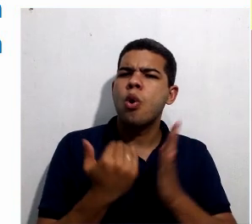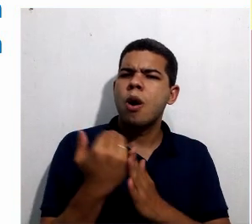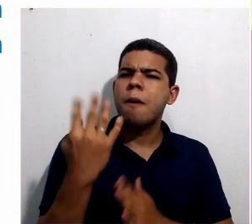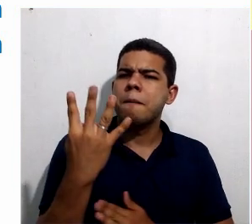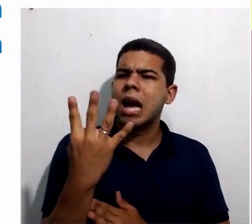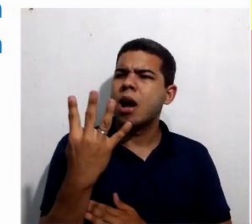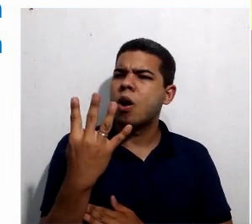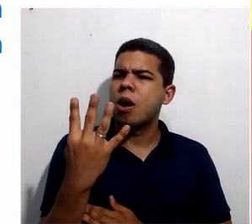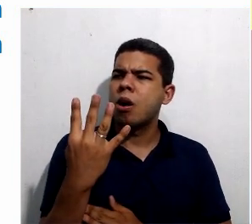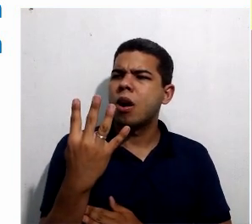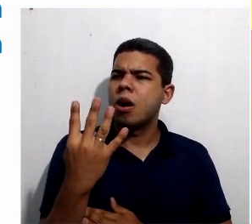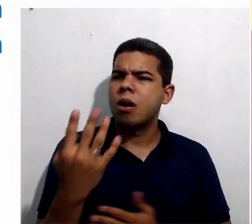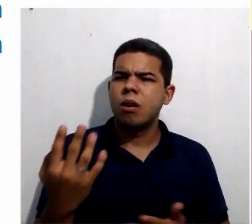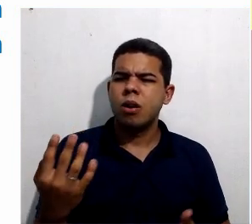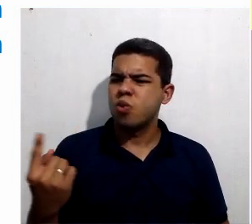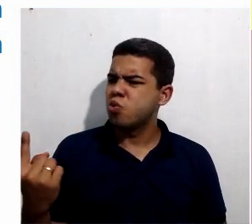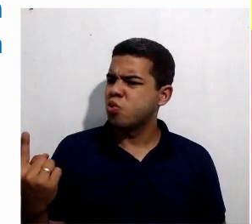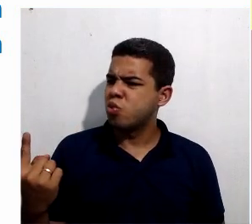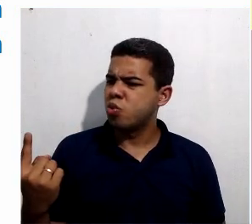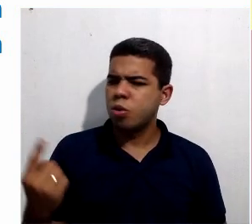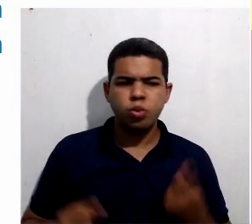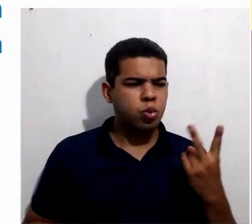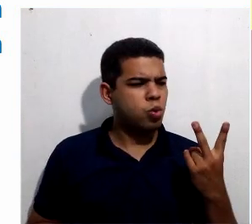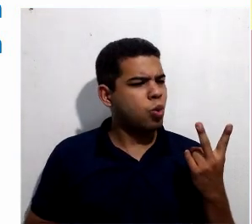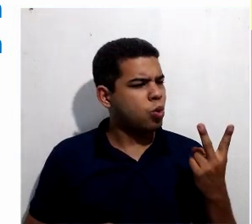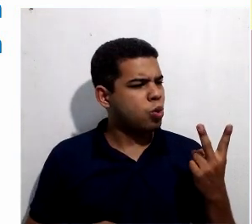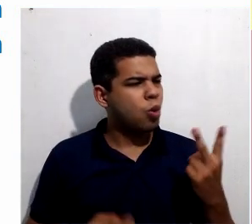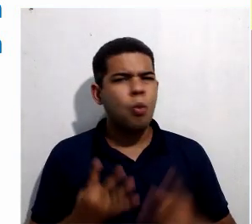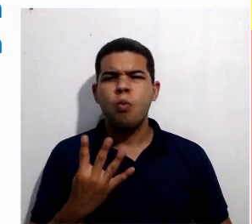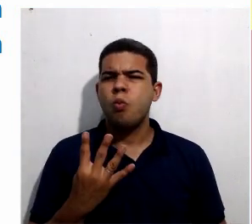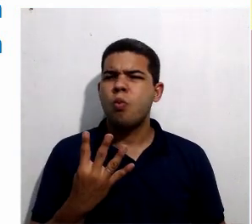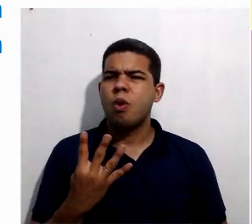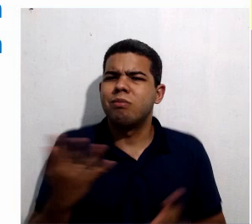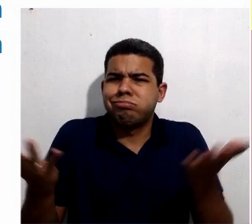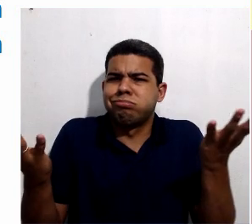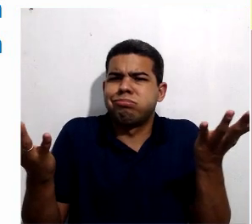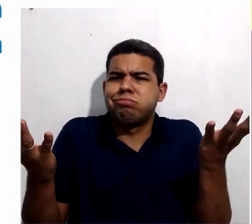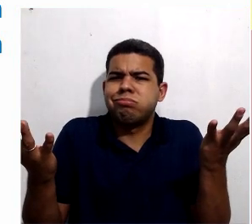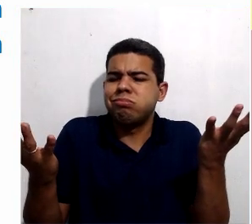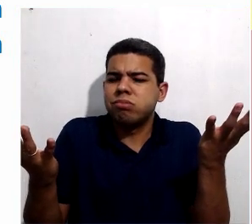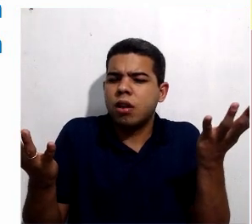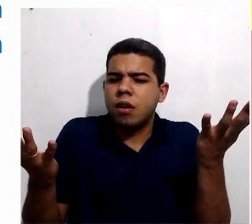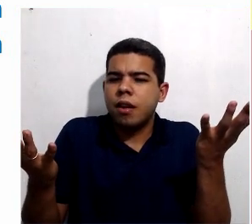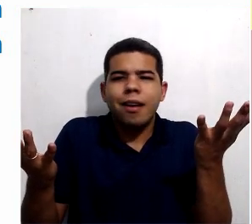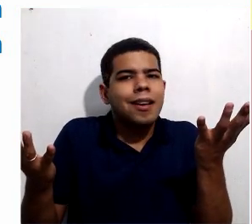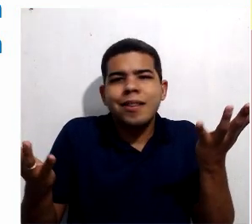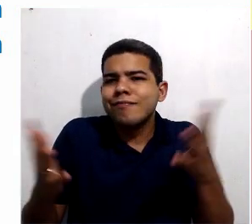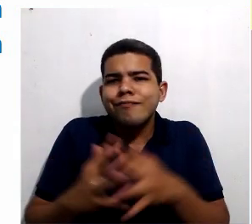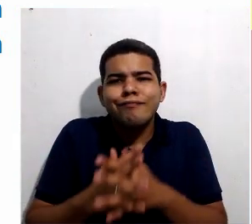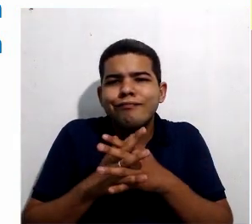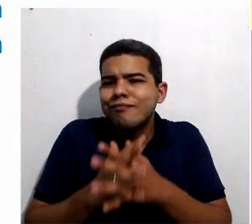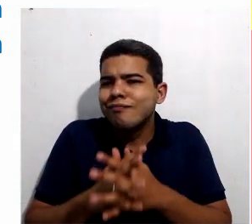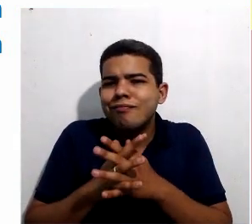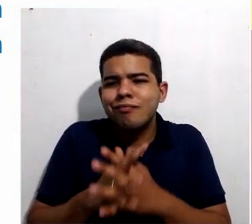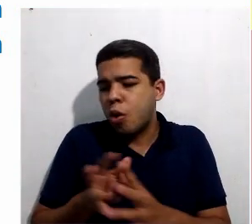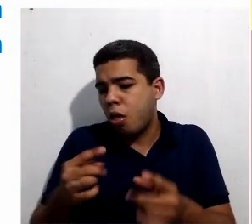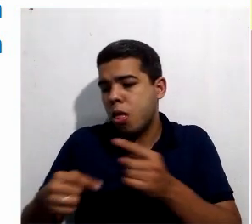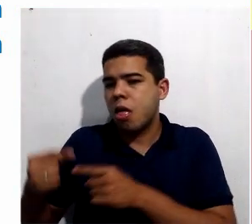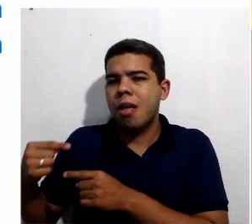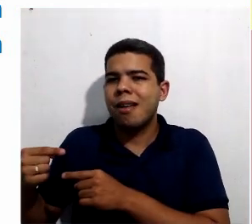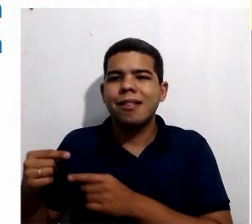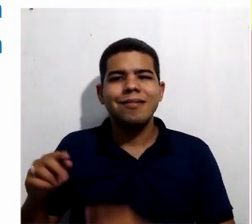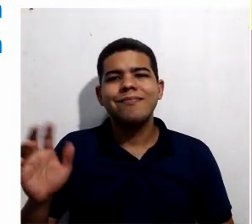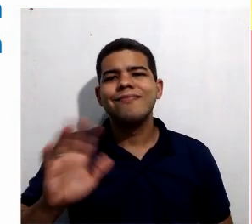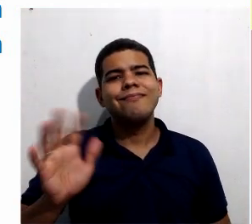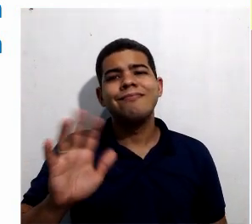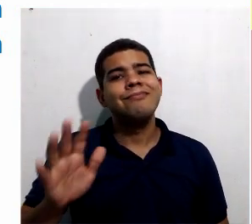é 1, 2 ou 4? Então, como existe essa aleatoriedade, você consegue perceber que não existe uma certa